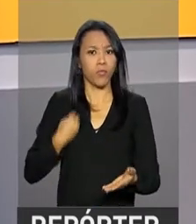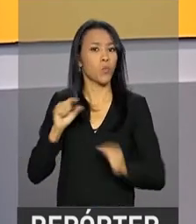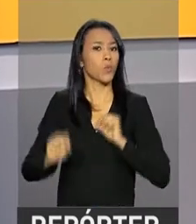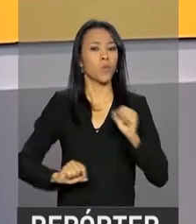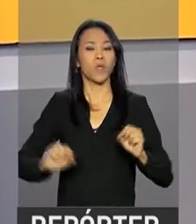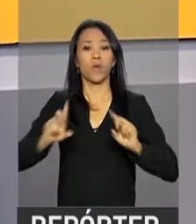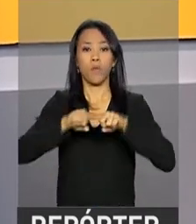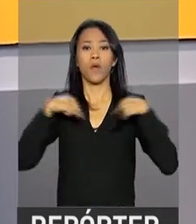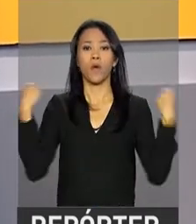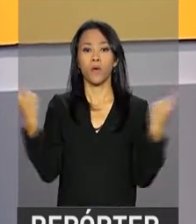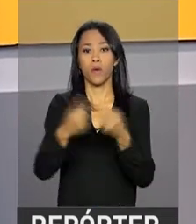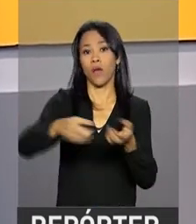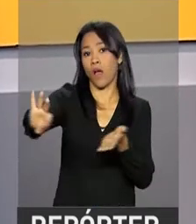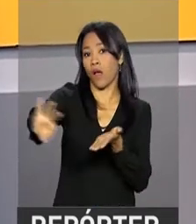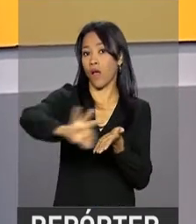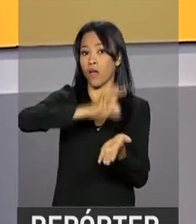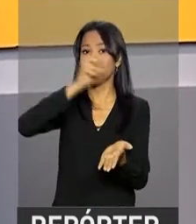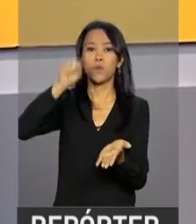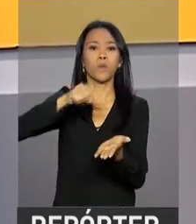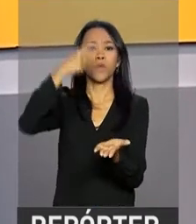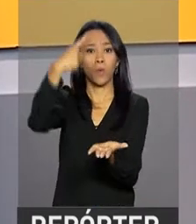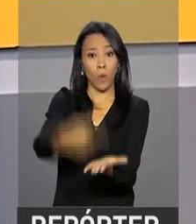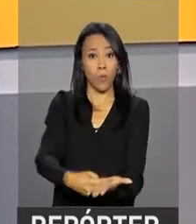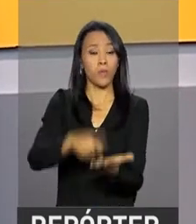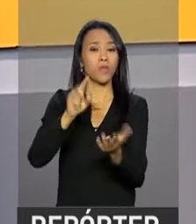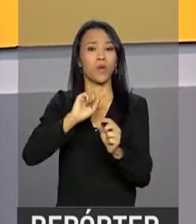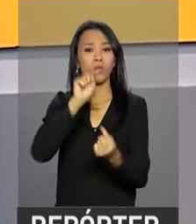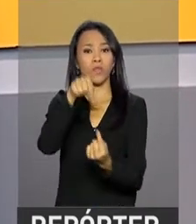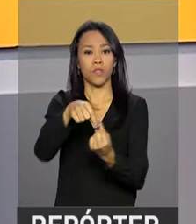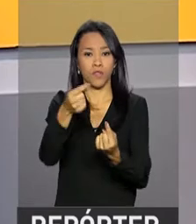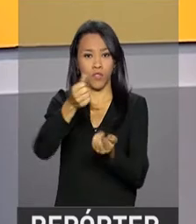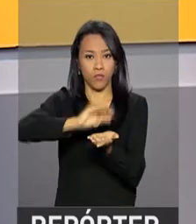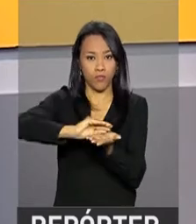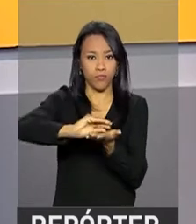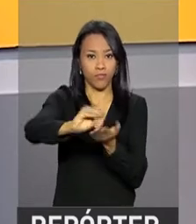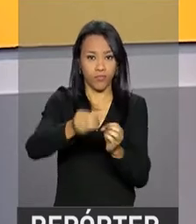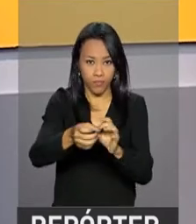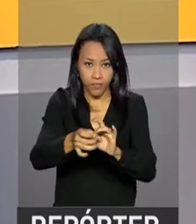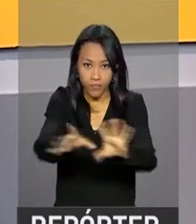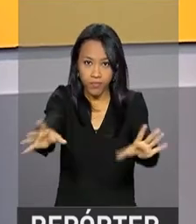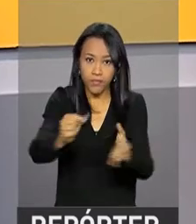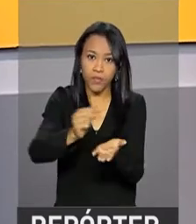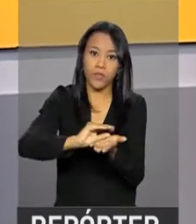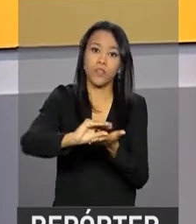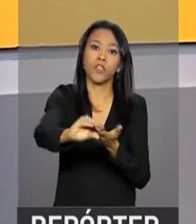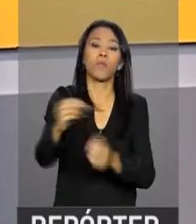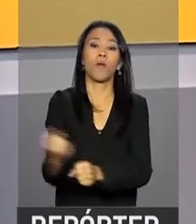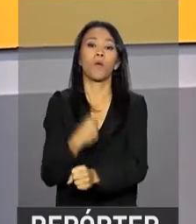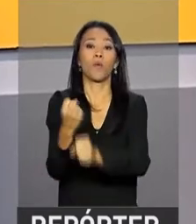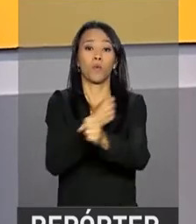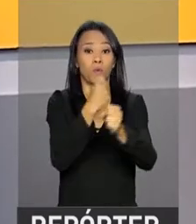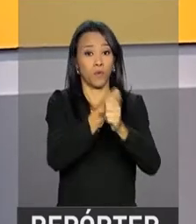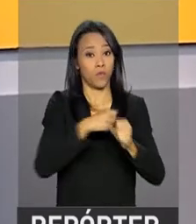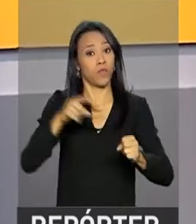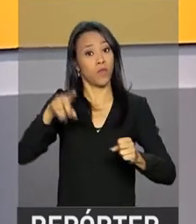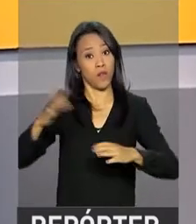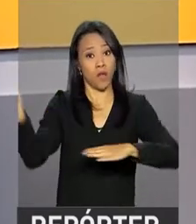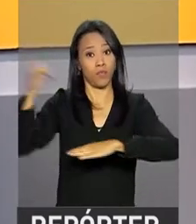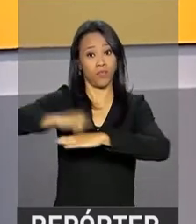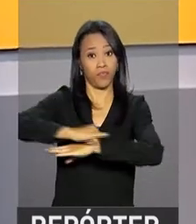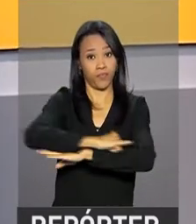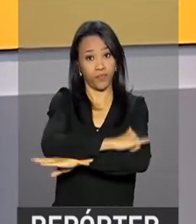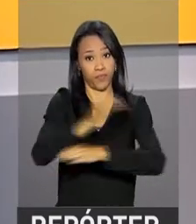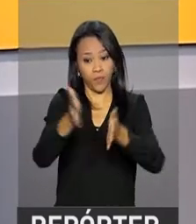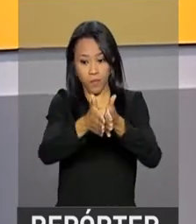cerimônia de assinatura de termo de compromisso para a liberação de dinheiro para obras de ampliação do terminal de passageiros e do pátio